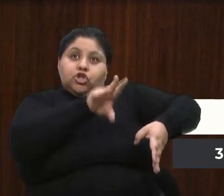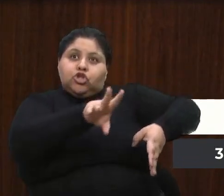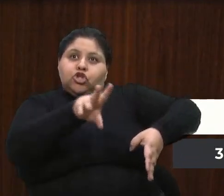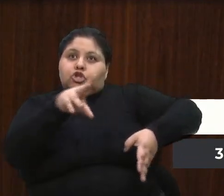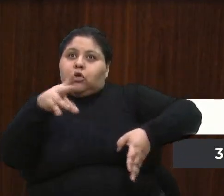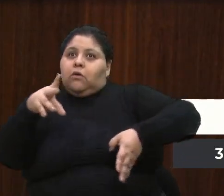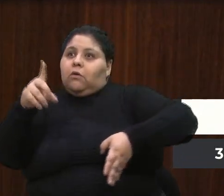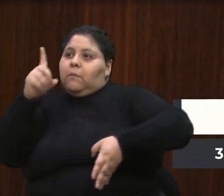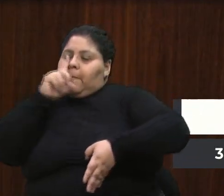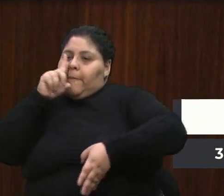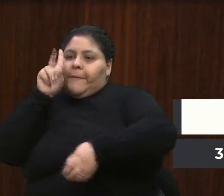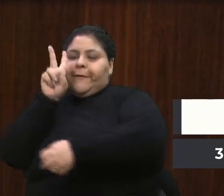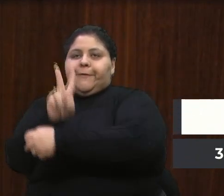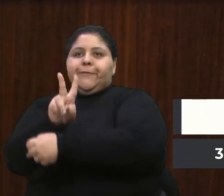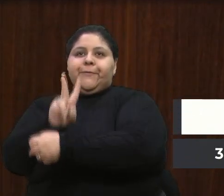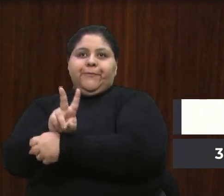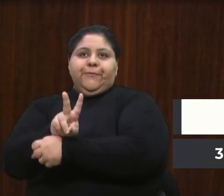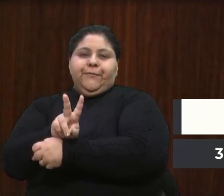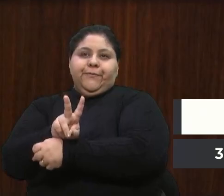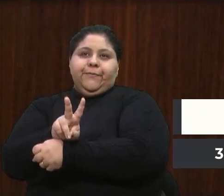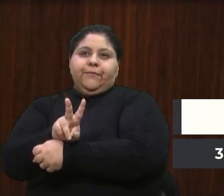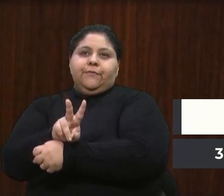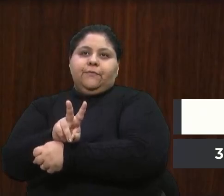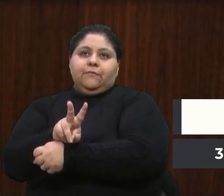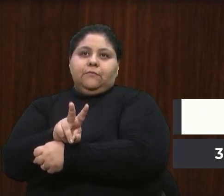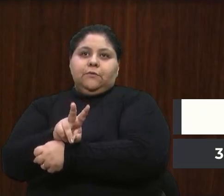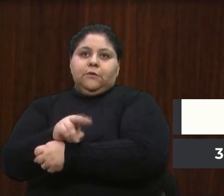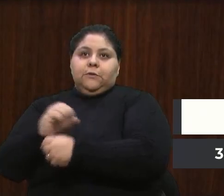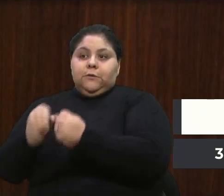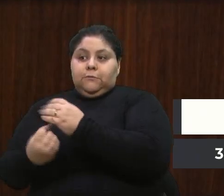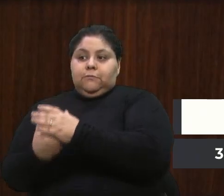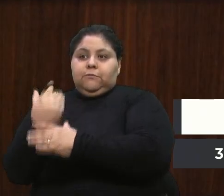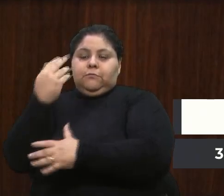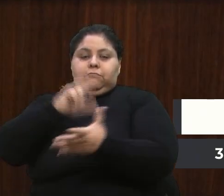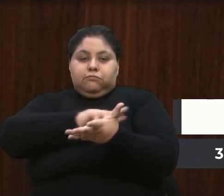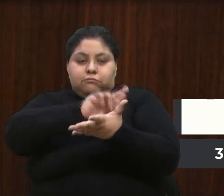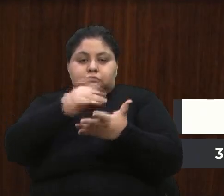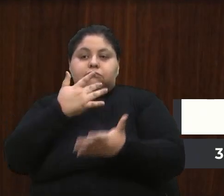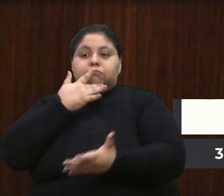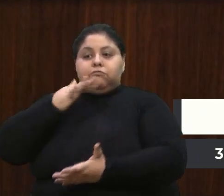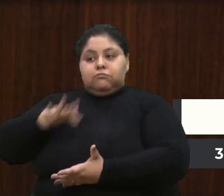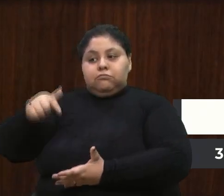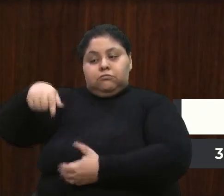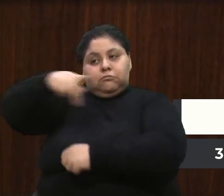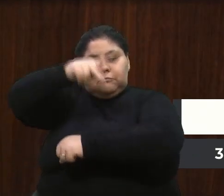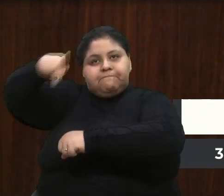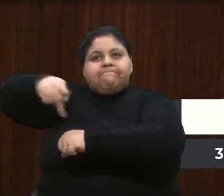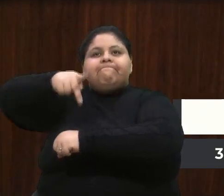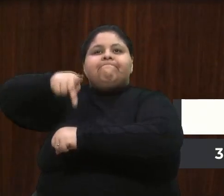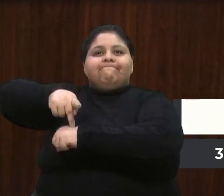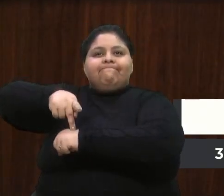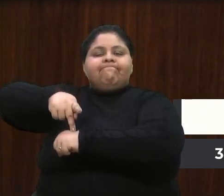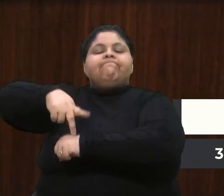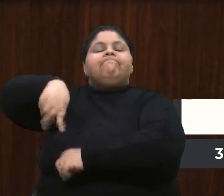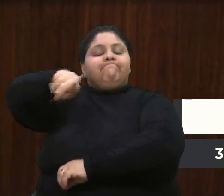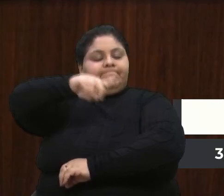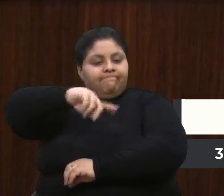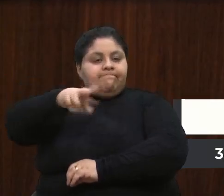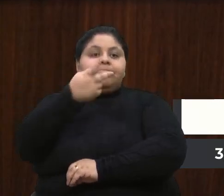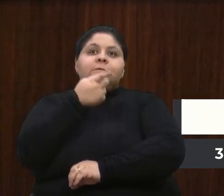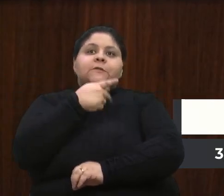mães serem as responsáveis pela criação de diversas crianças no nosso país. Se a gente fala na questão